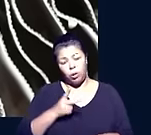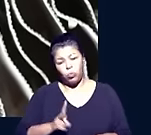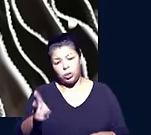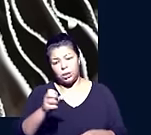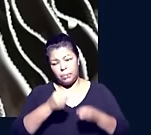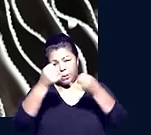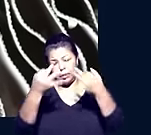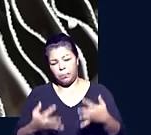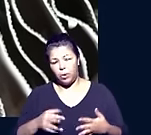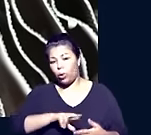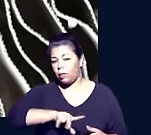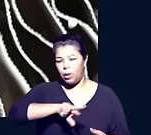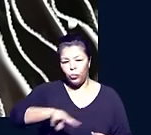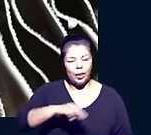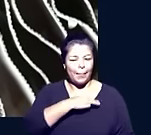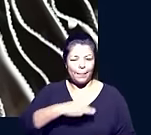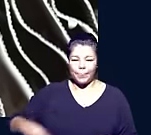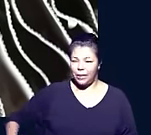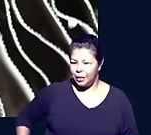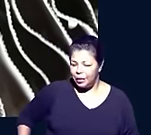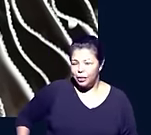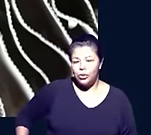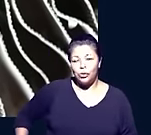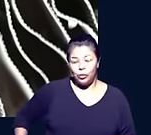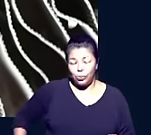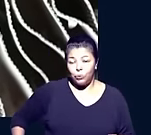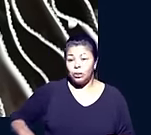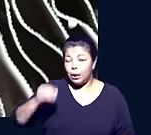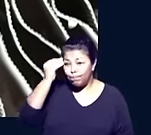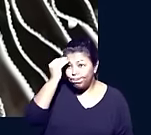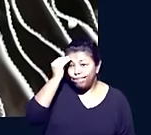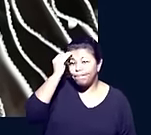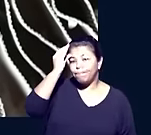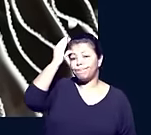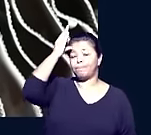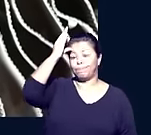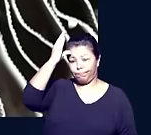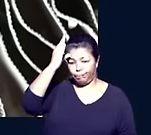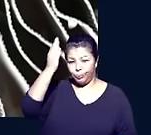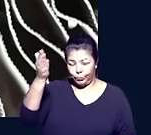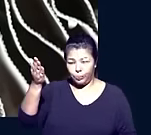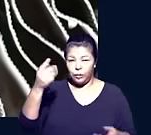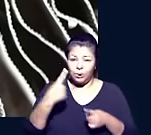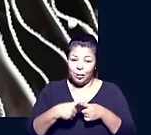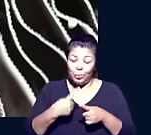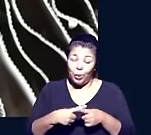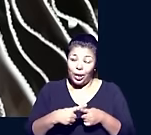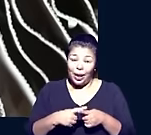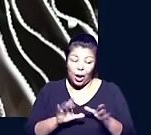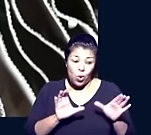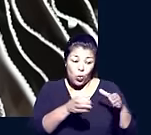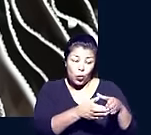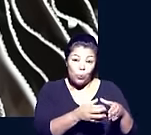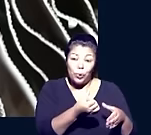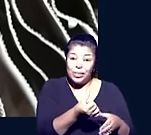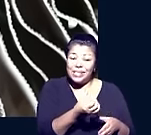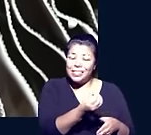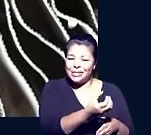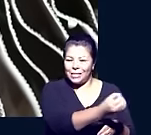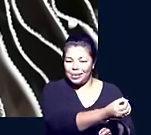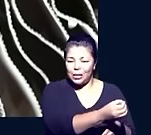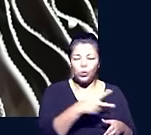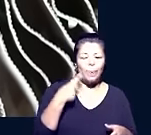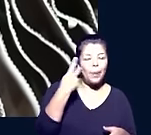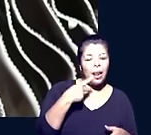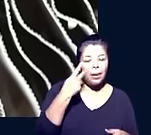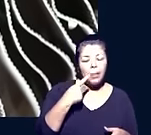mais competente que ele seja que tenha a amplitude de conhecimento do Brasil como tem 600 parlamentares portanto a positividade